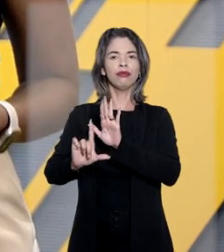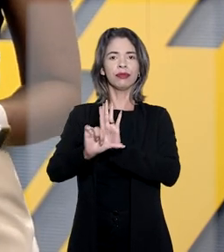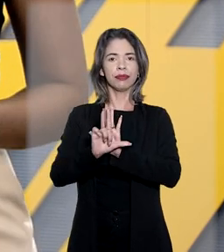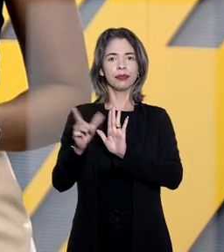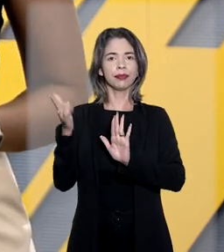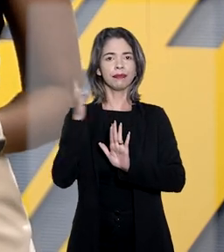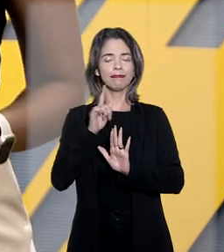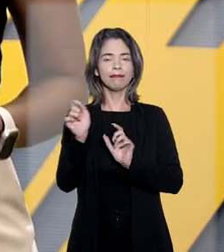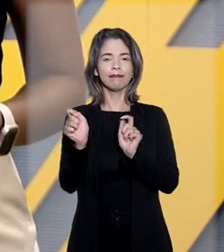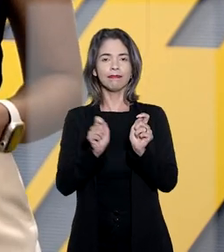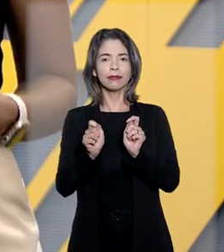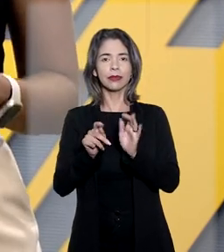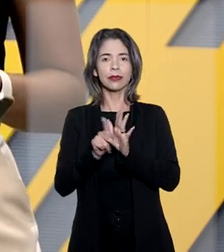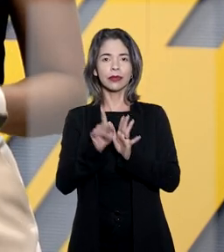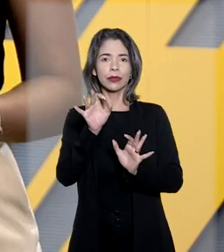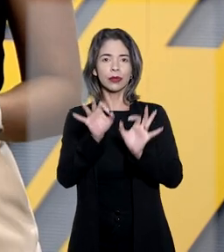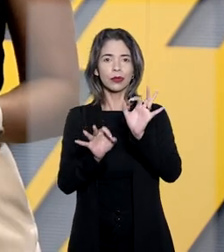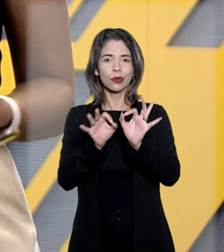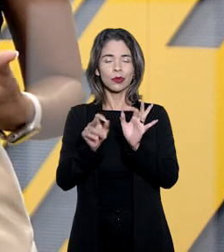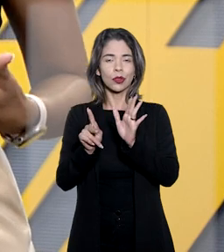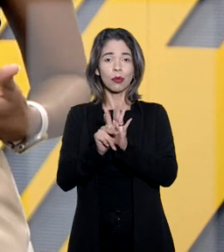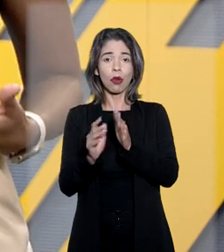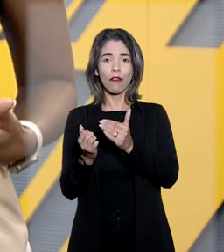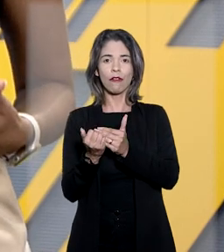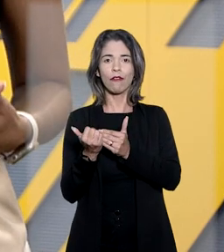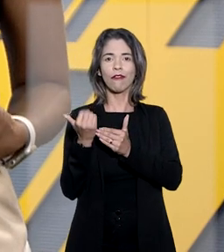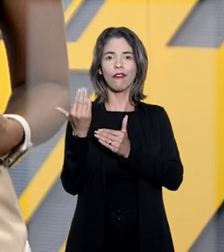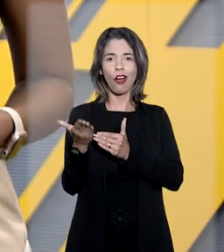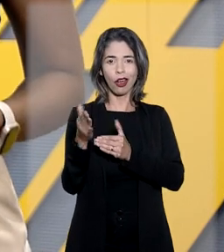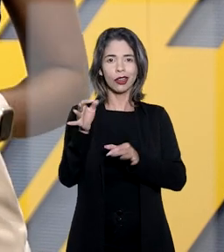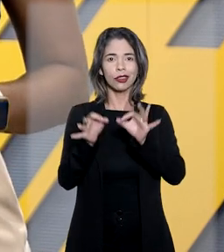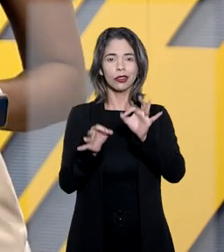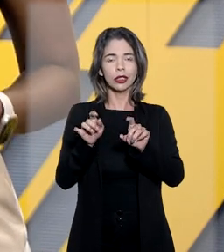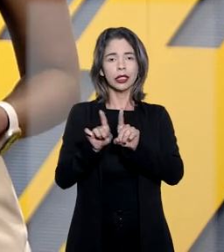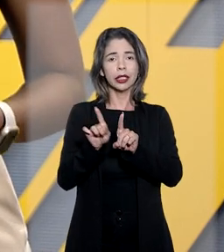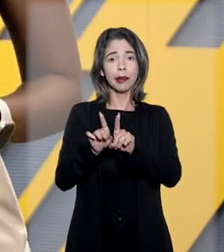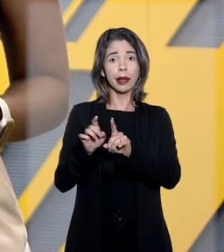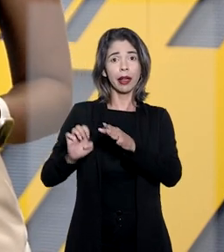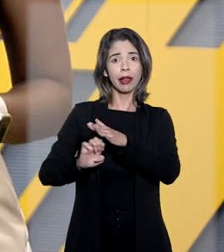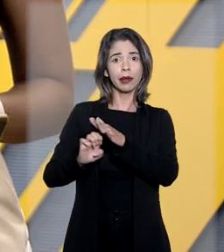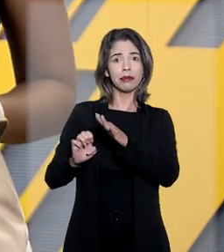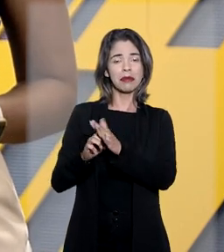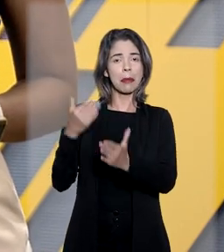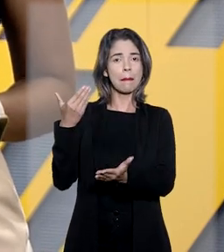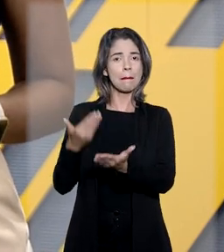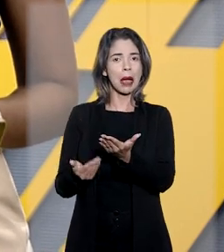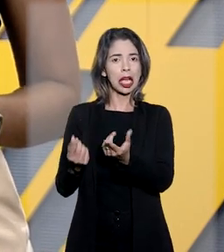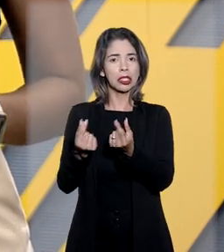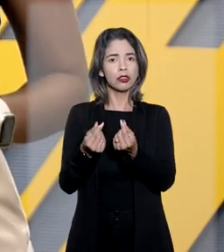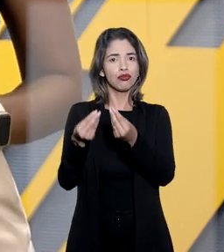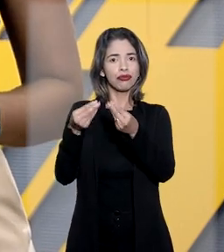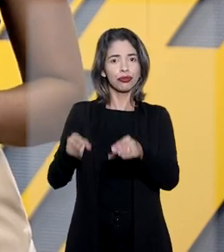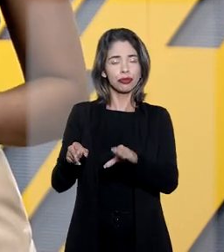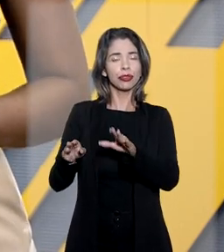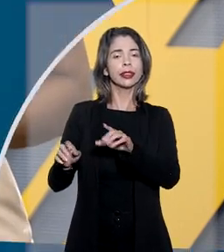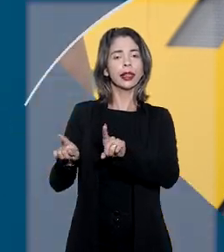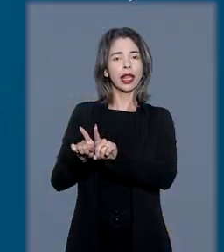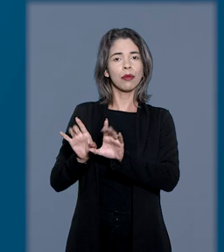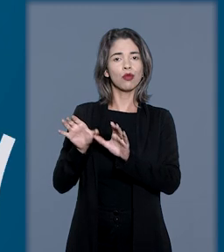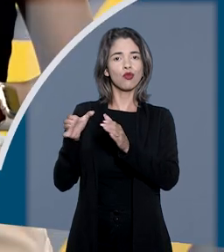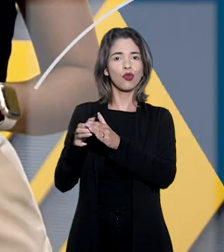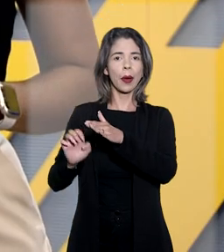da lei que regula a recuperação judicial, a extrajudicial e a falência do empresário e da sociedade